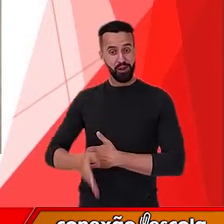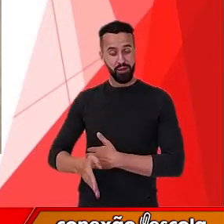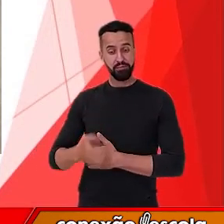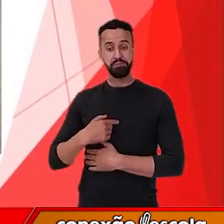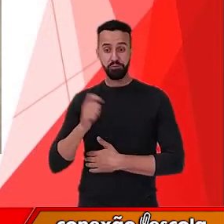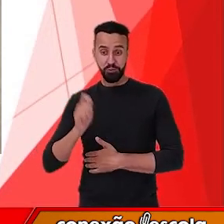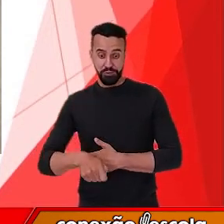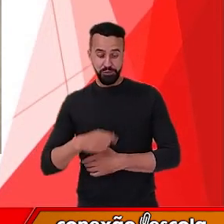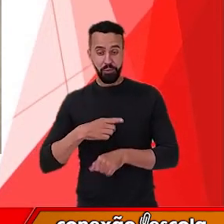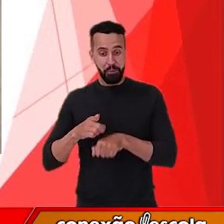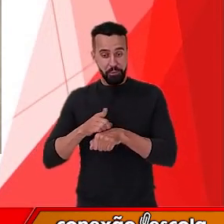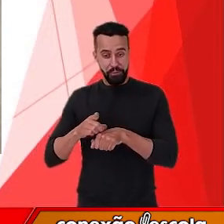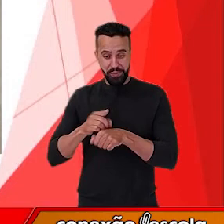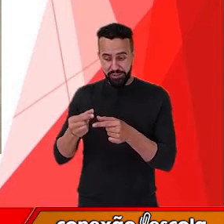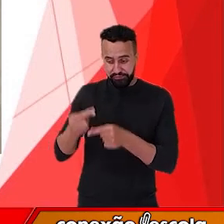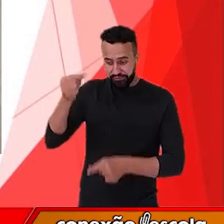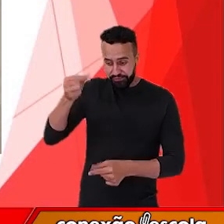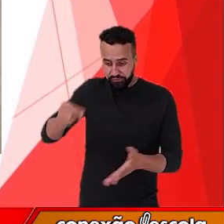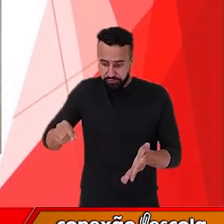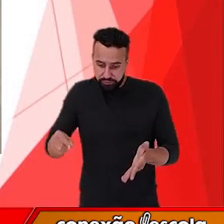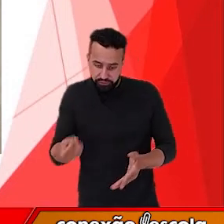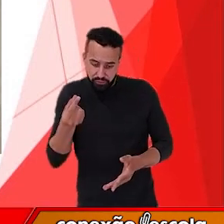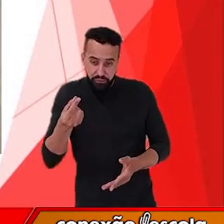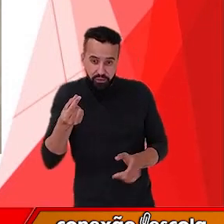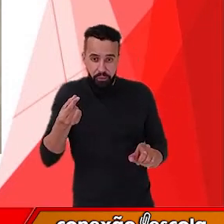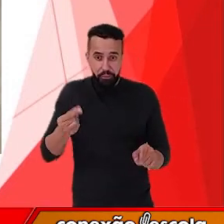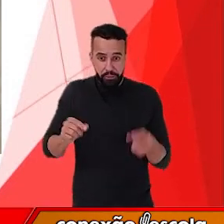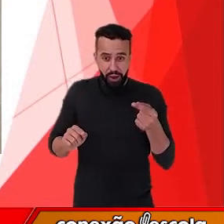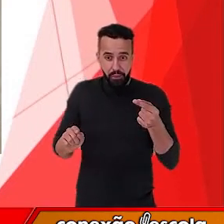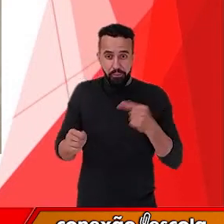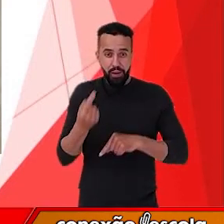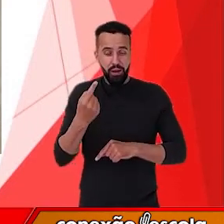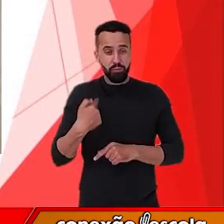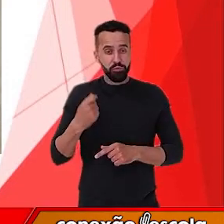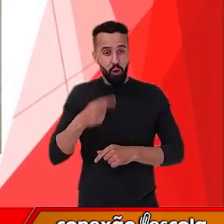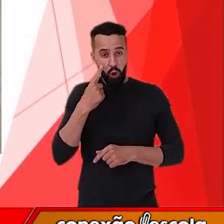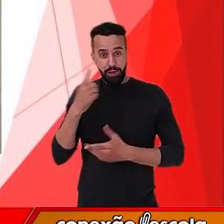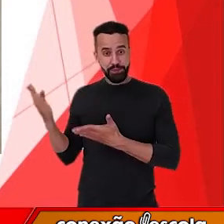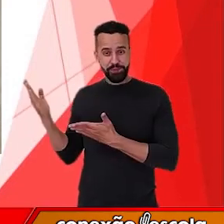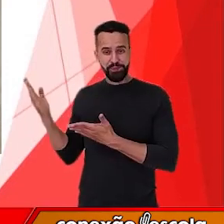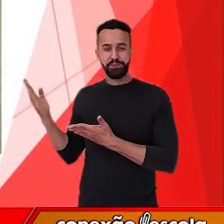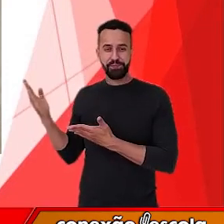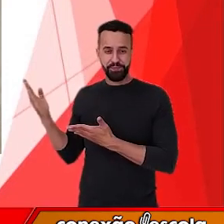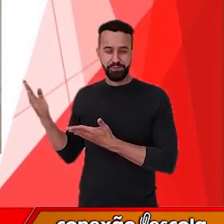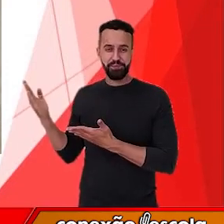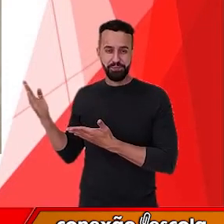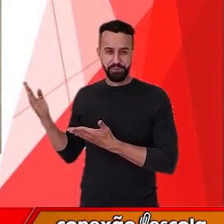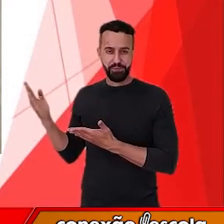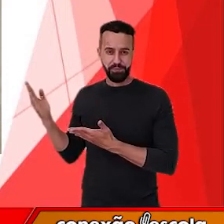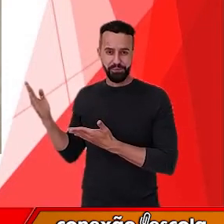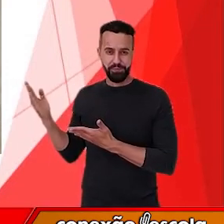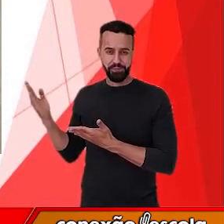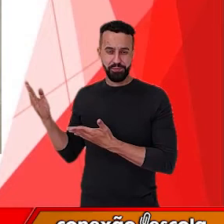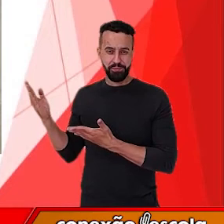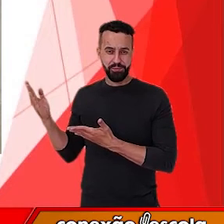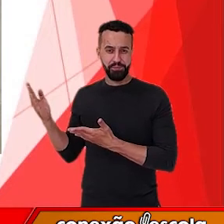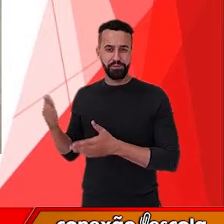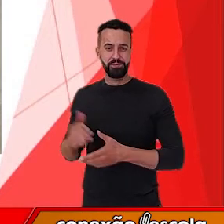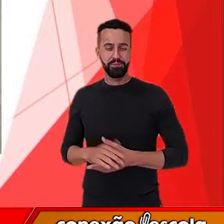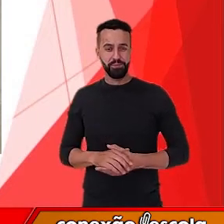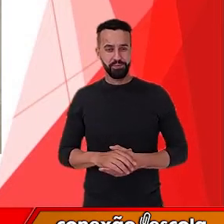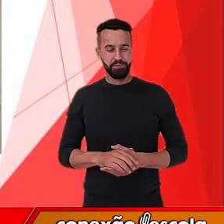vareta preta para retirar outras varetas, fazendo um arremesso. Ó, eu encaixo a pontinha por baixo